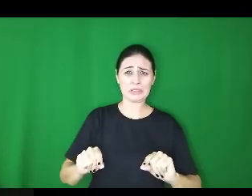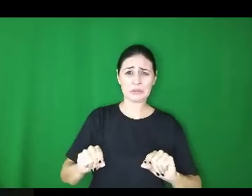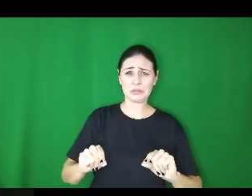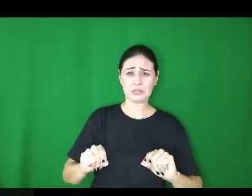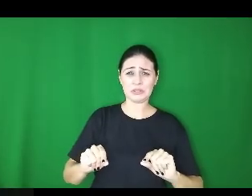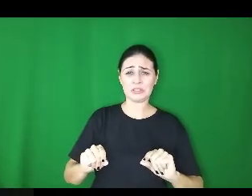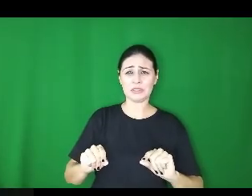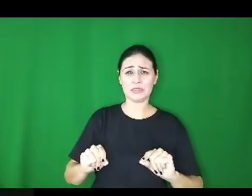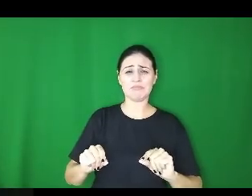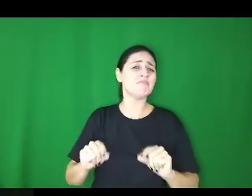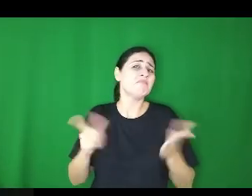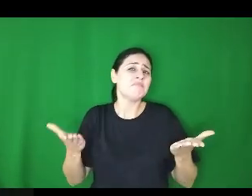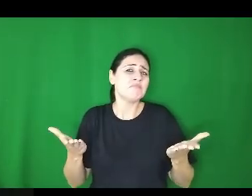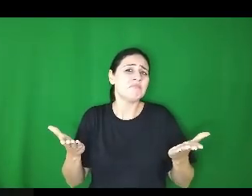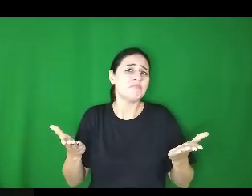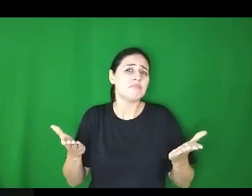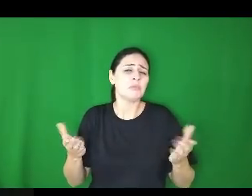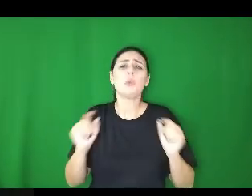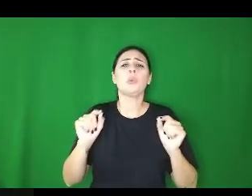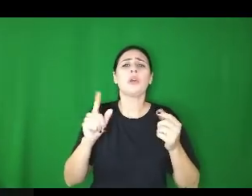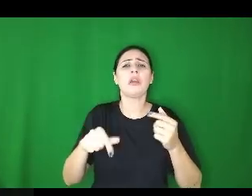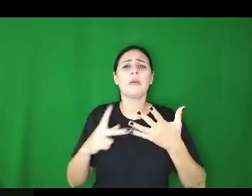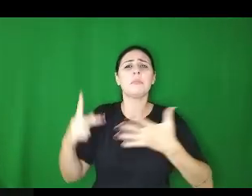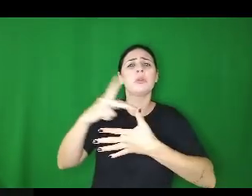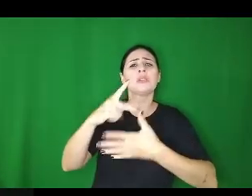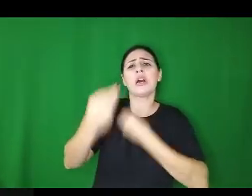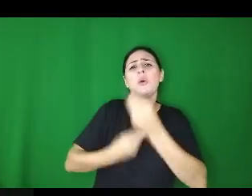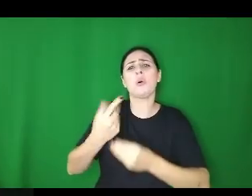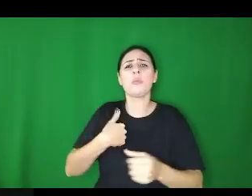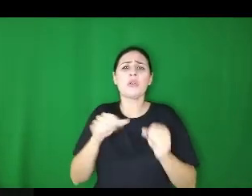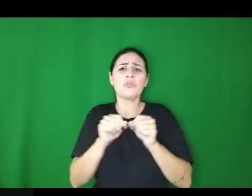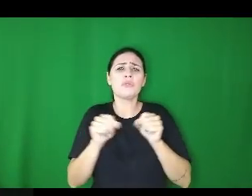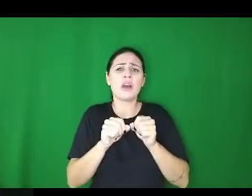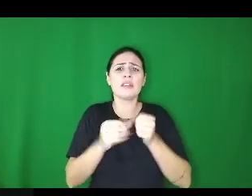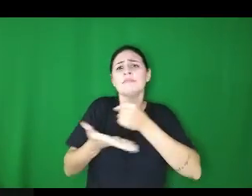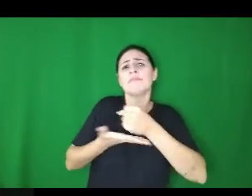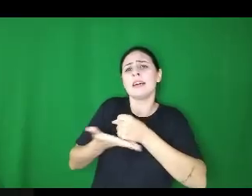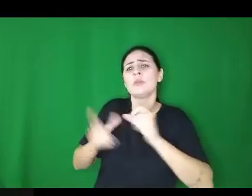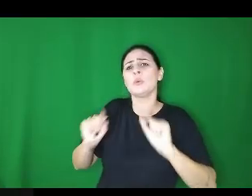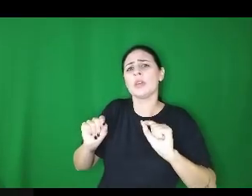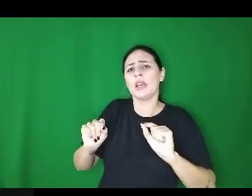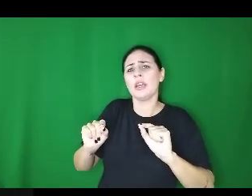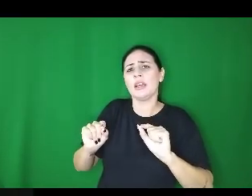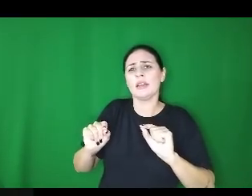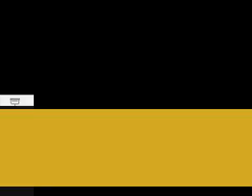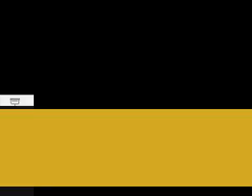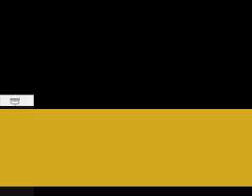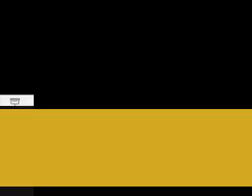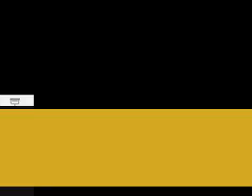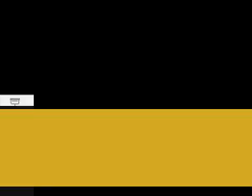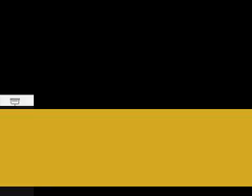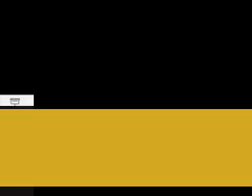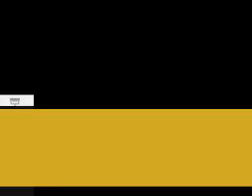passaram dessa idade, mas o que é que eu queria? E aí, nesse momento, na situação que nós estamos, nós temos que